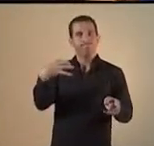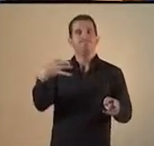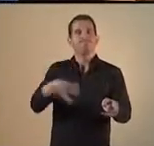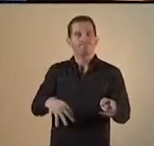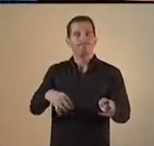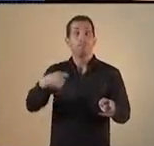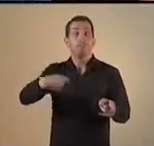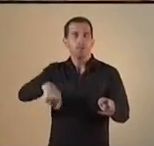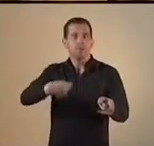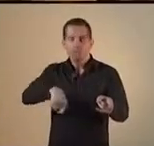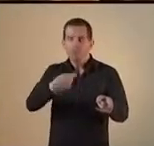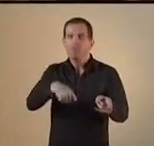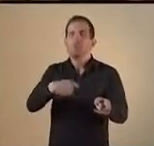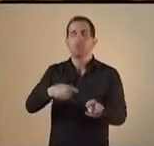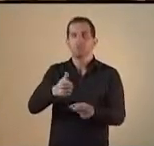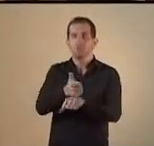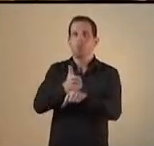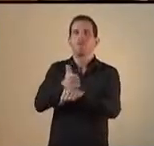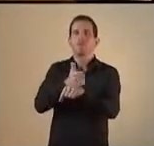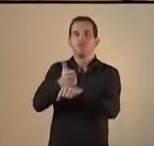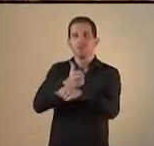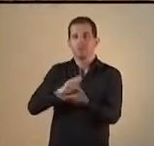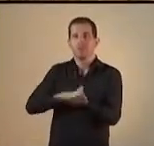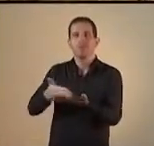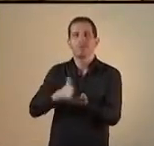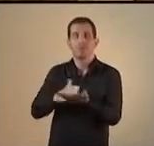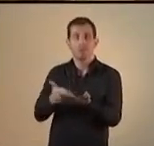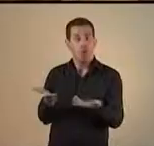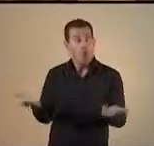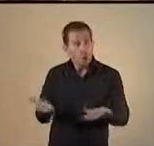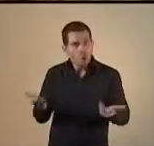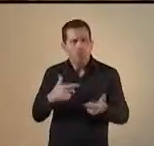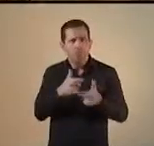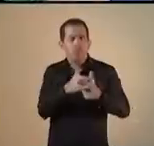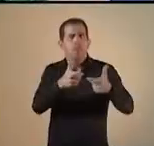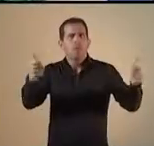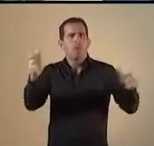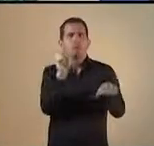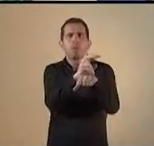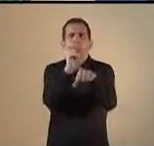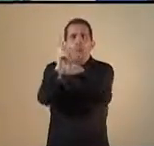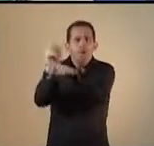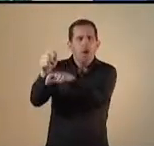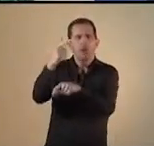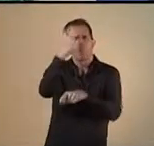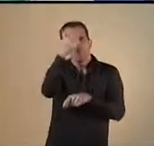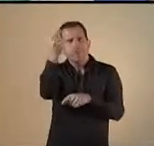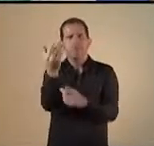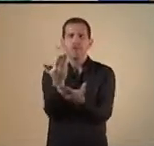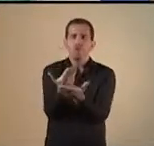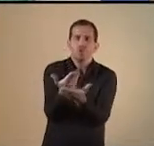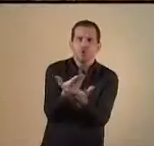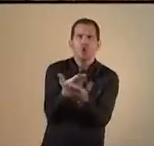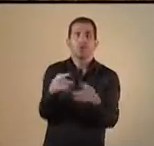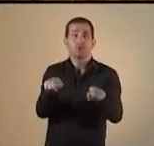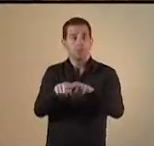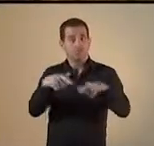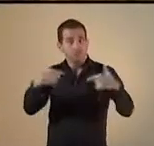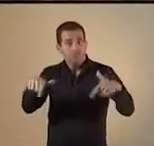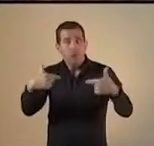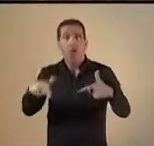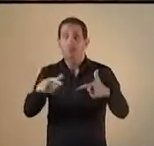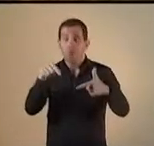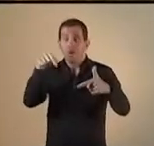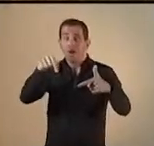do auxílio deste profissional. Hoje, há uma grande demanda por intérpretes nas escolas e universidades. Um mercado